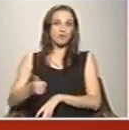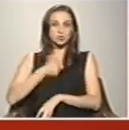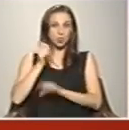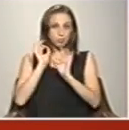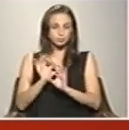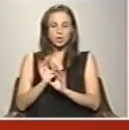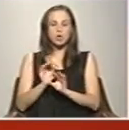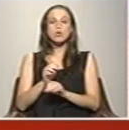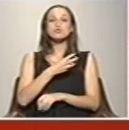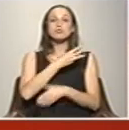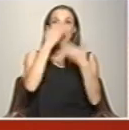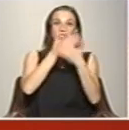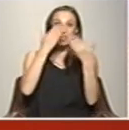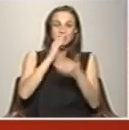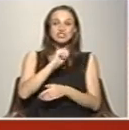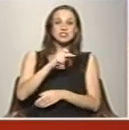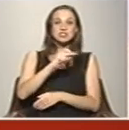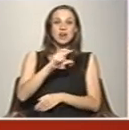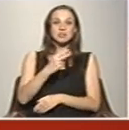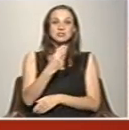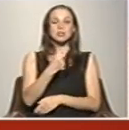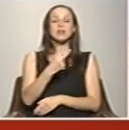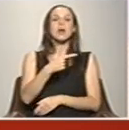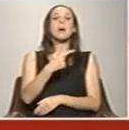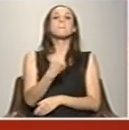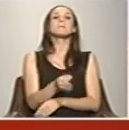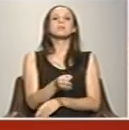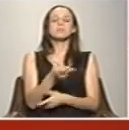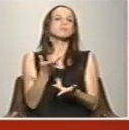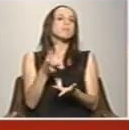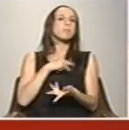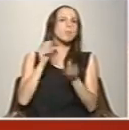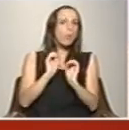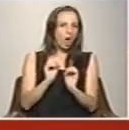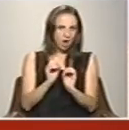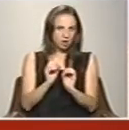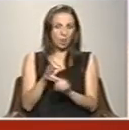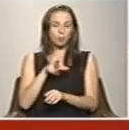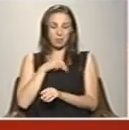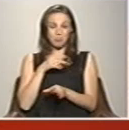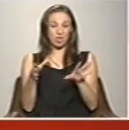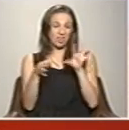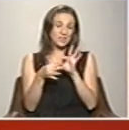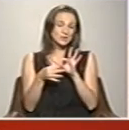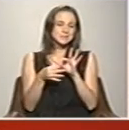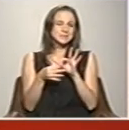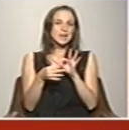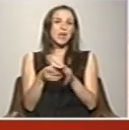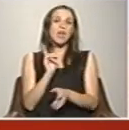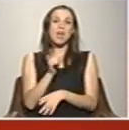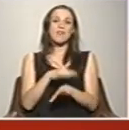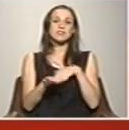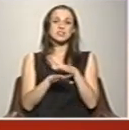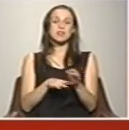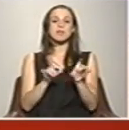declarado, no 3-Day Startup nós temos um vencedor, mas não há um prémio associado. Ou seja, o grande prémio que está associado é eles poderem constituir